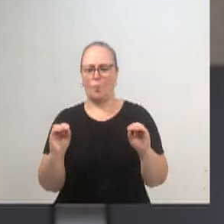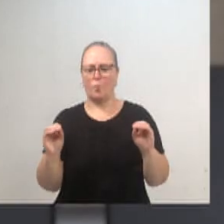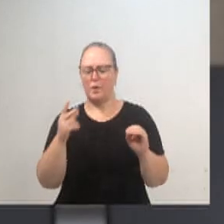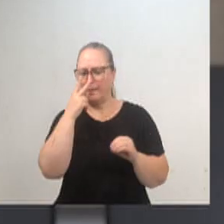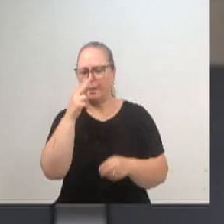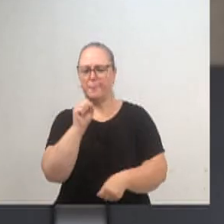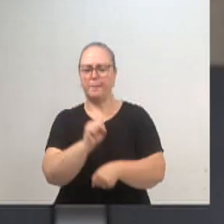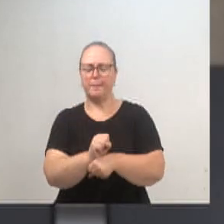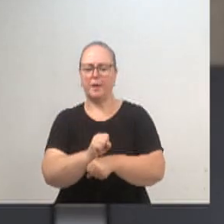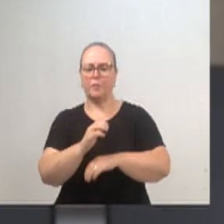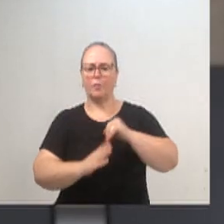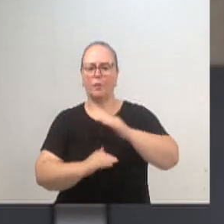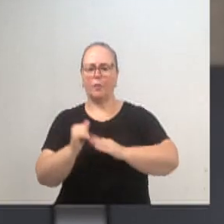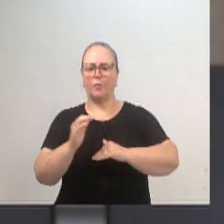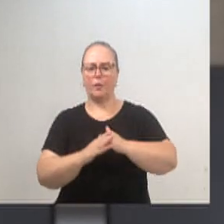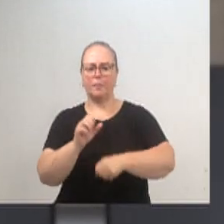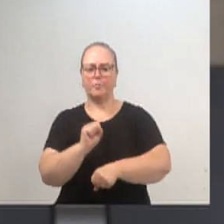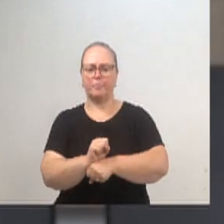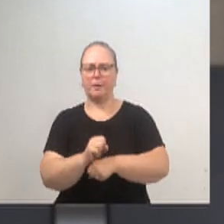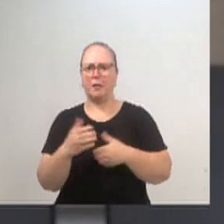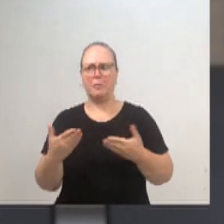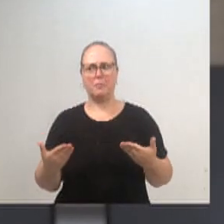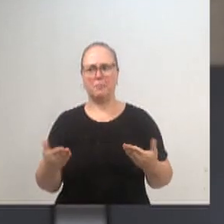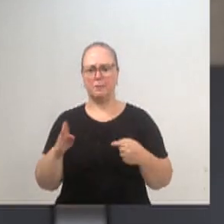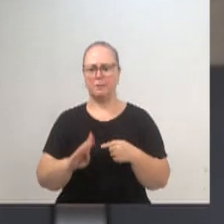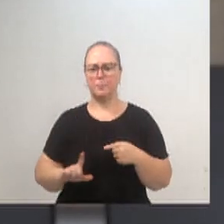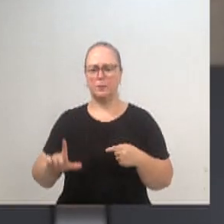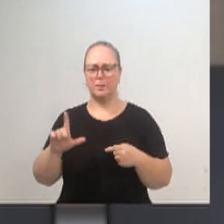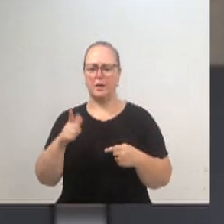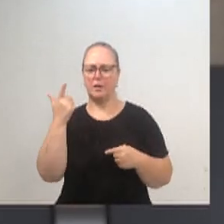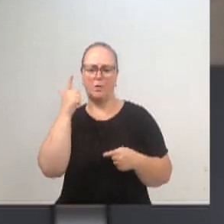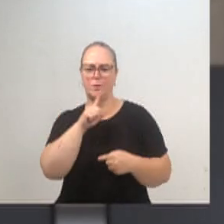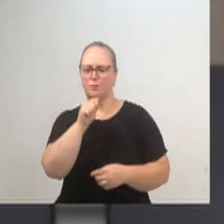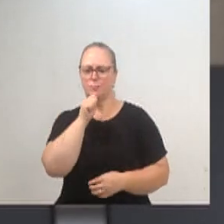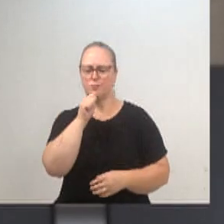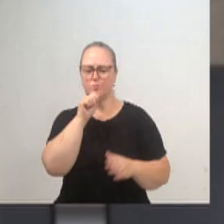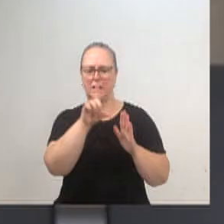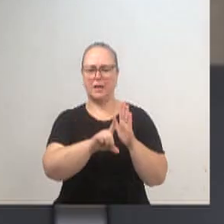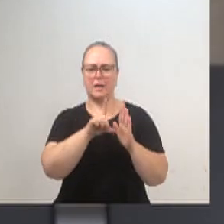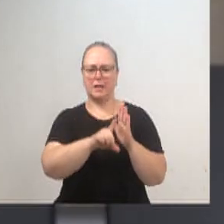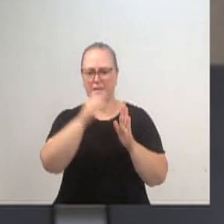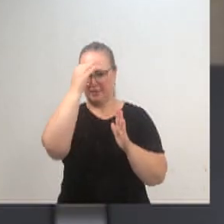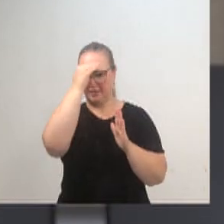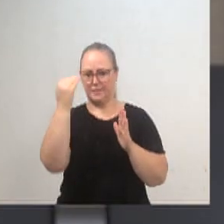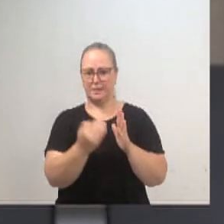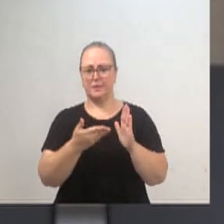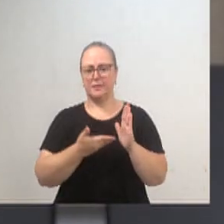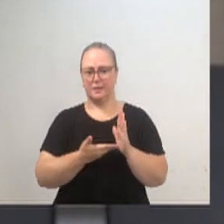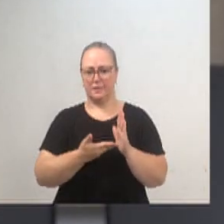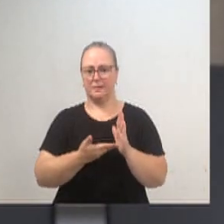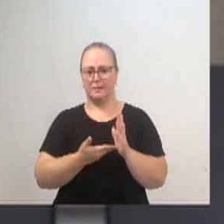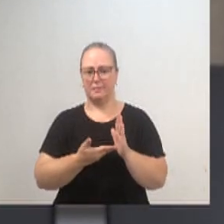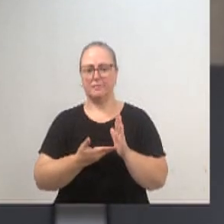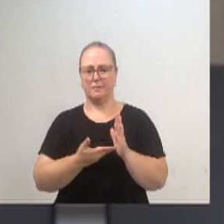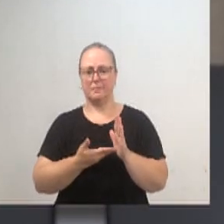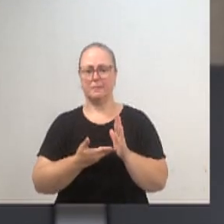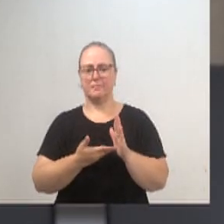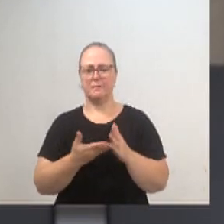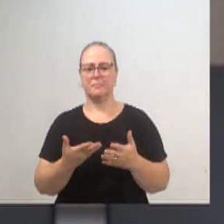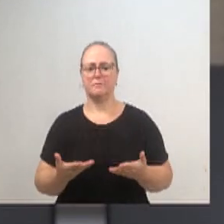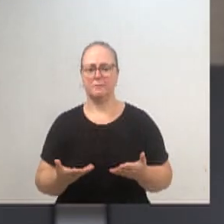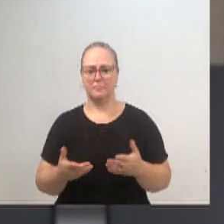estão paradas e Blumenau, ao que tudo indica, não vai conseguir atender à legislação nacional sobre coleta e tratamento dos resíduos de esgoto.